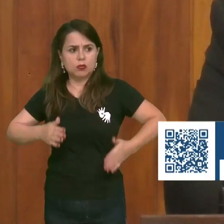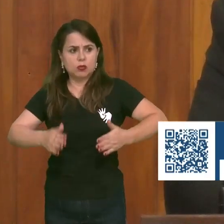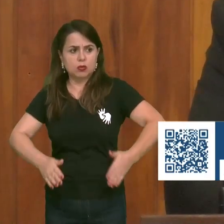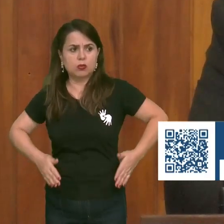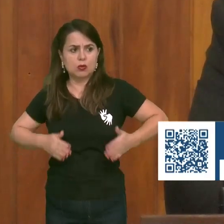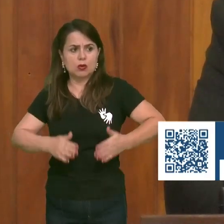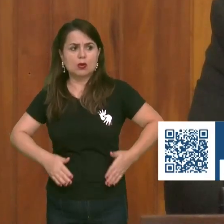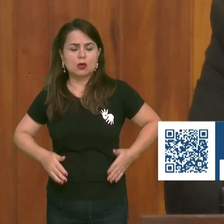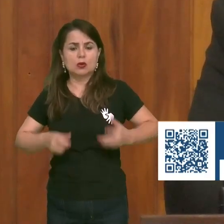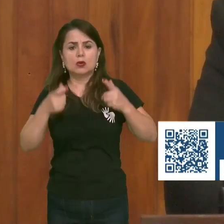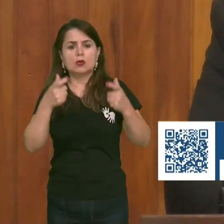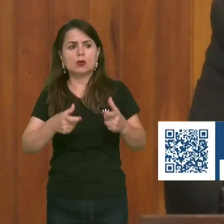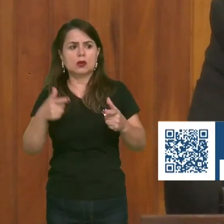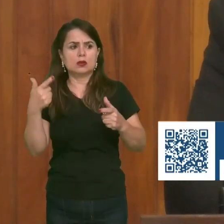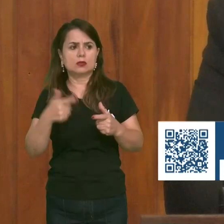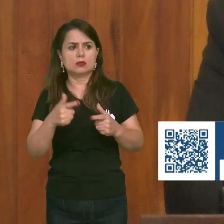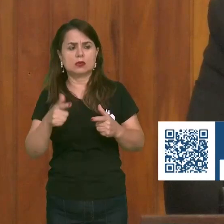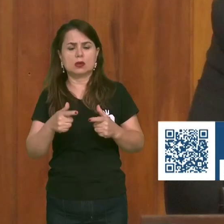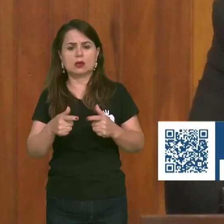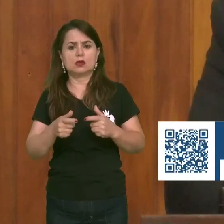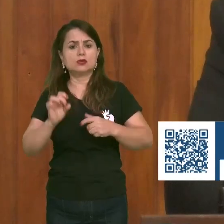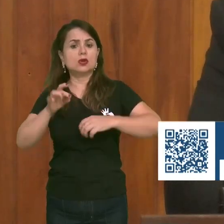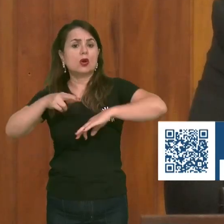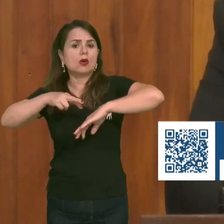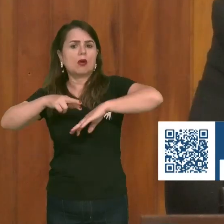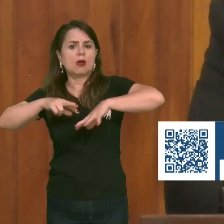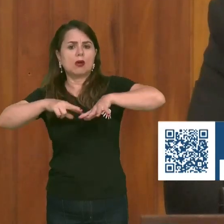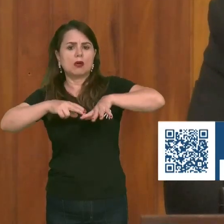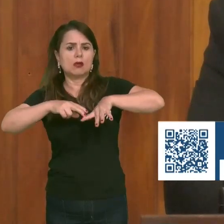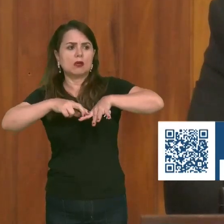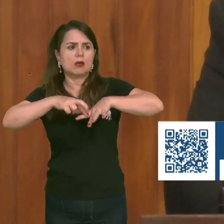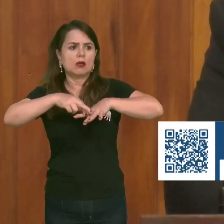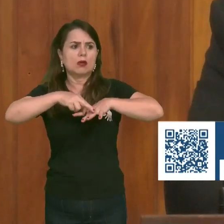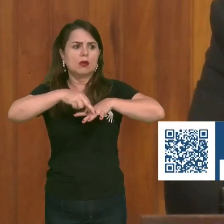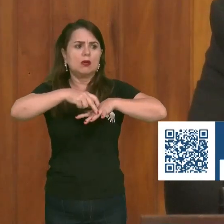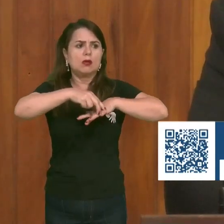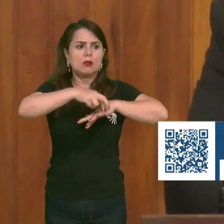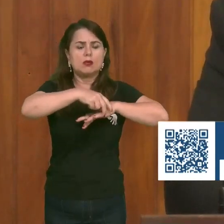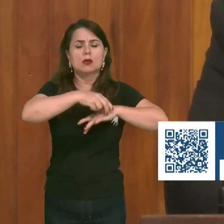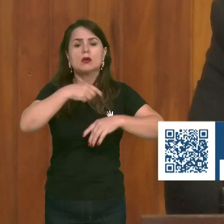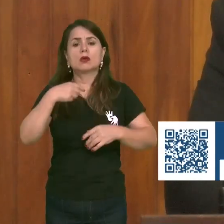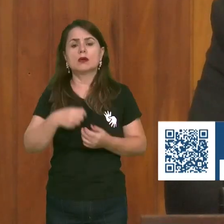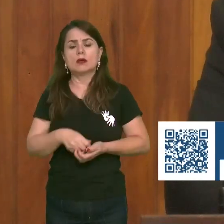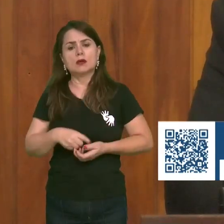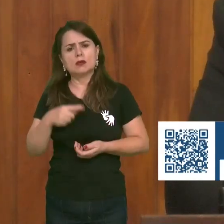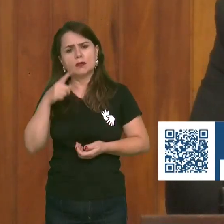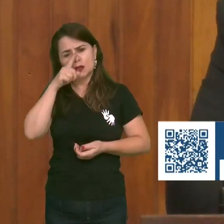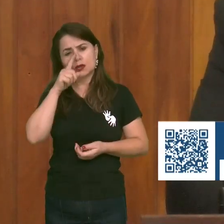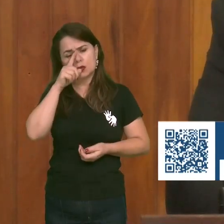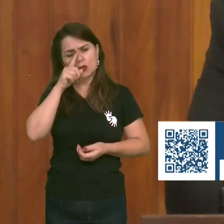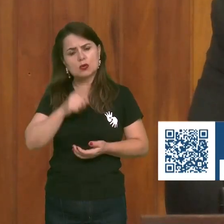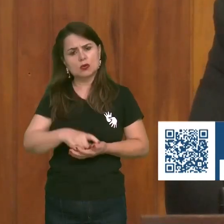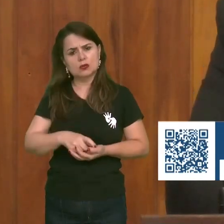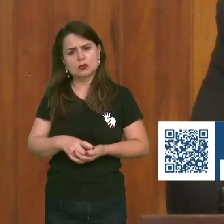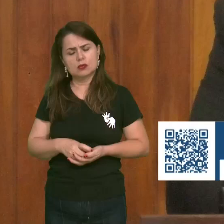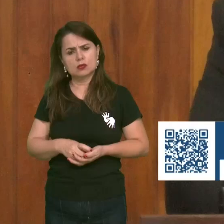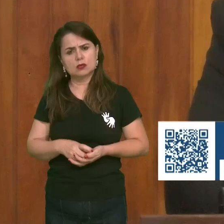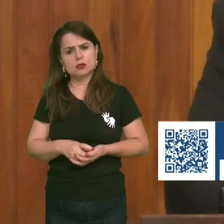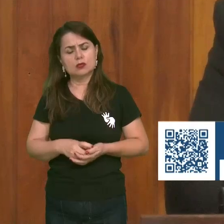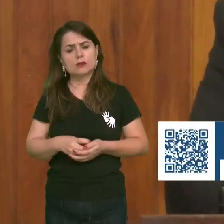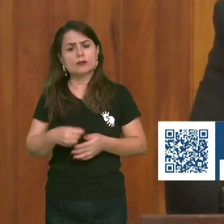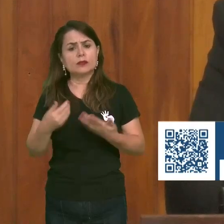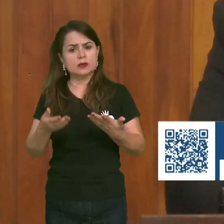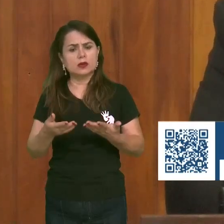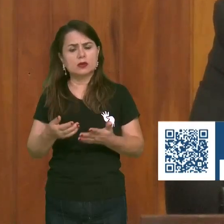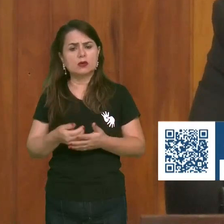subir ali a escada é uma obra muito simples ali de cimento fazer barata né passar um cimento